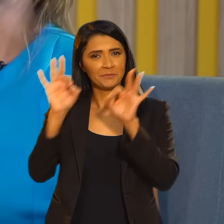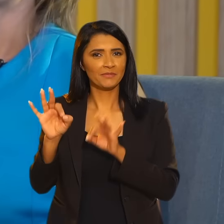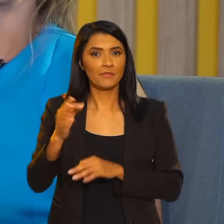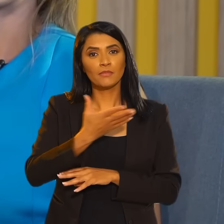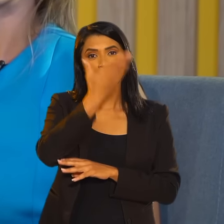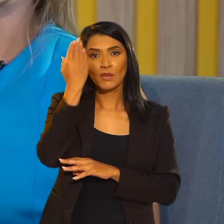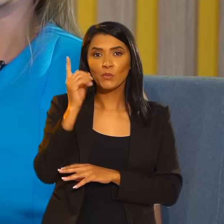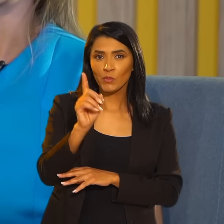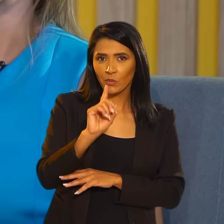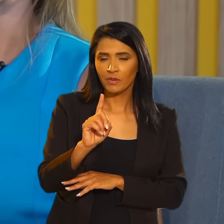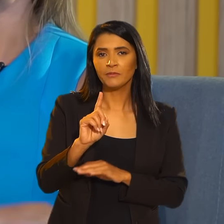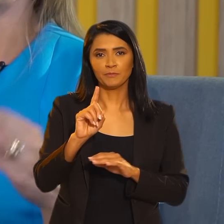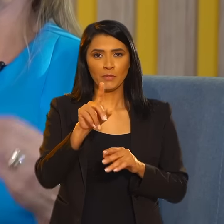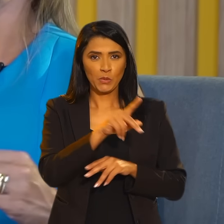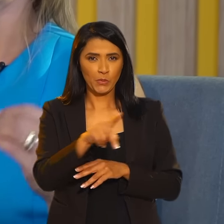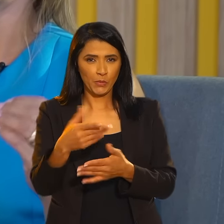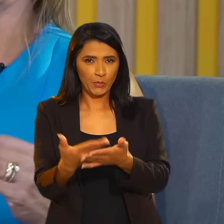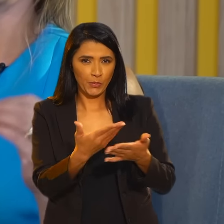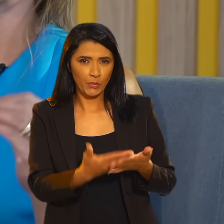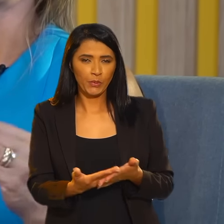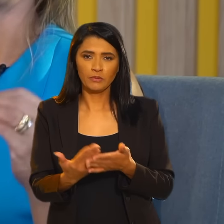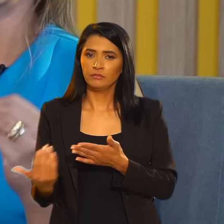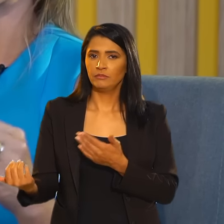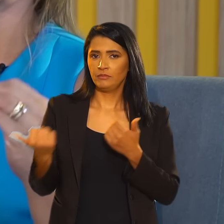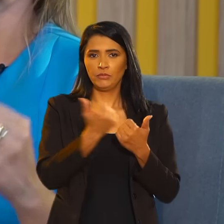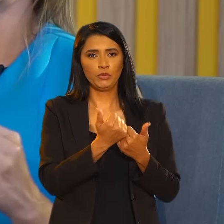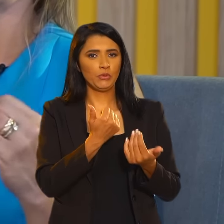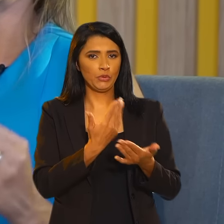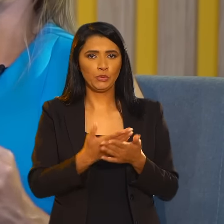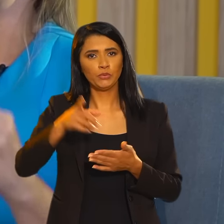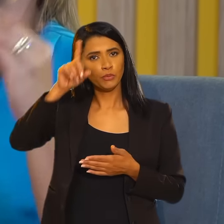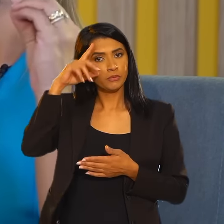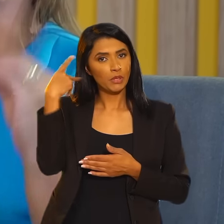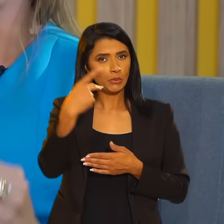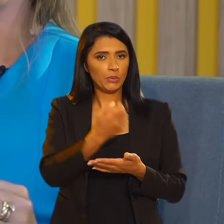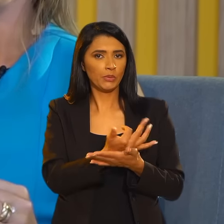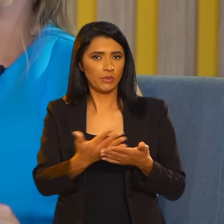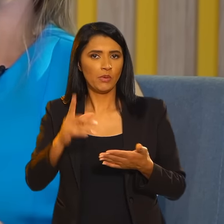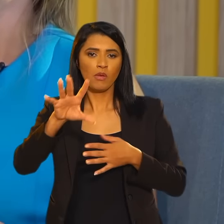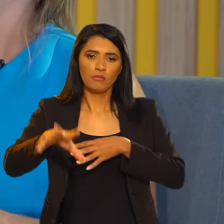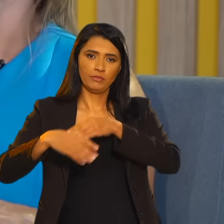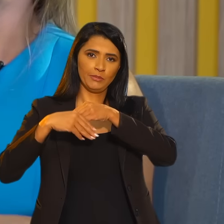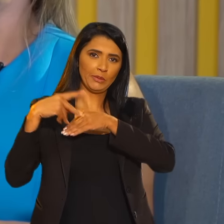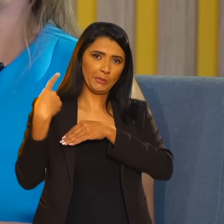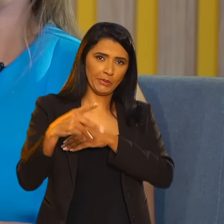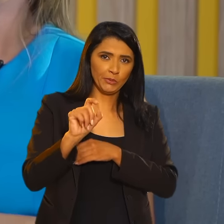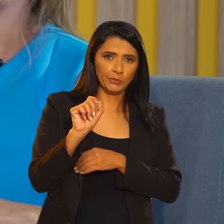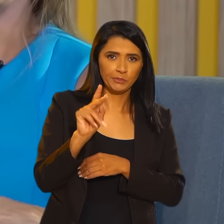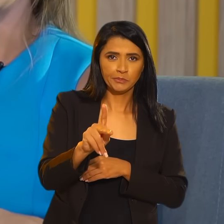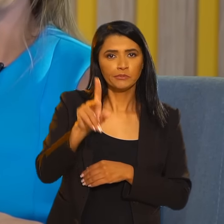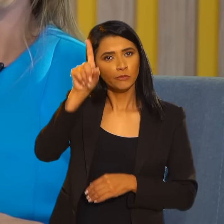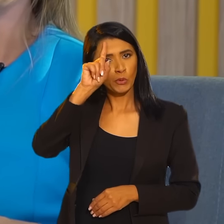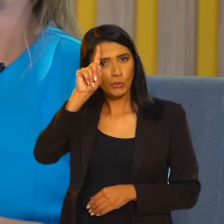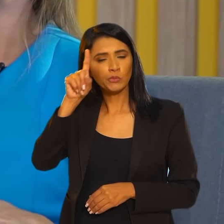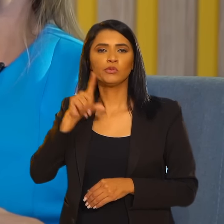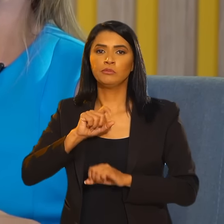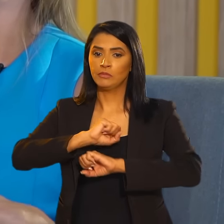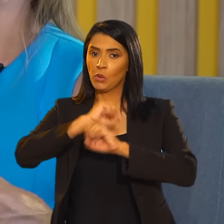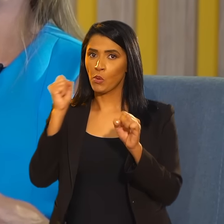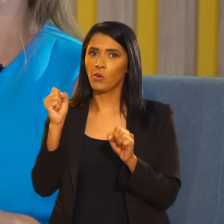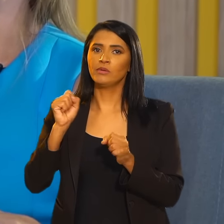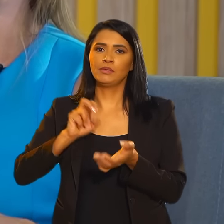esqueça, a classe dos professores não substitui o estudo diário da sua lição, ela é um complemento. Então todo dia, acorda de manhã,